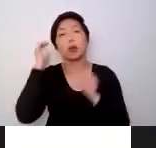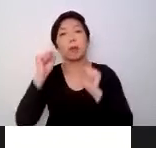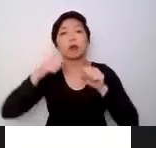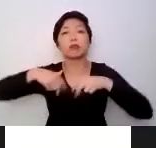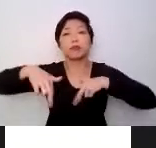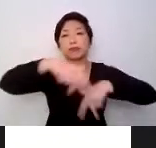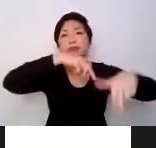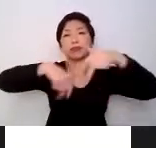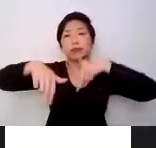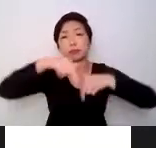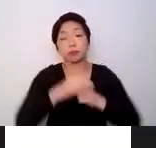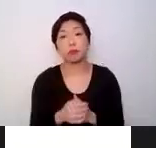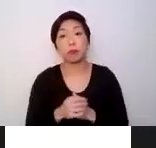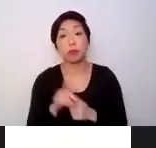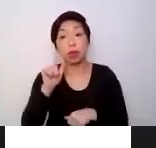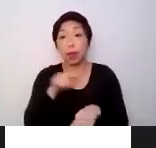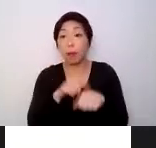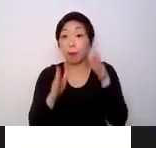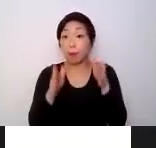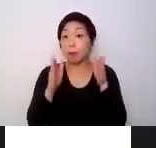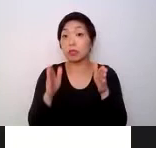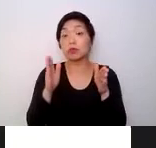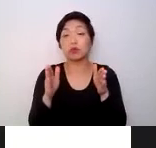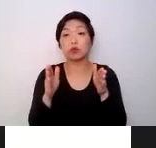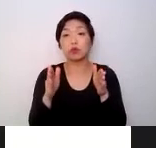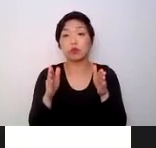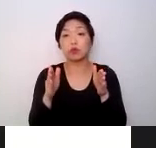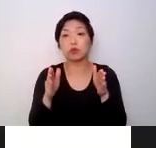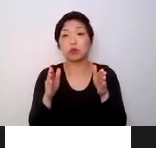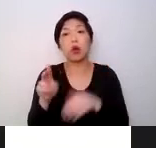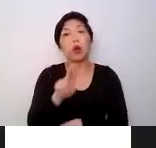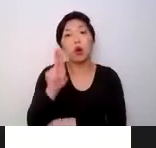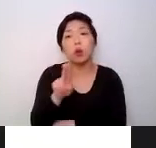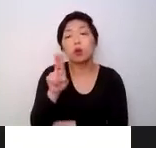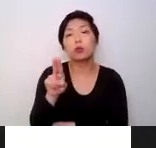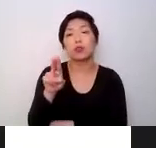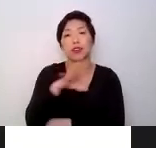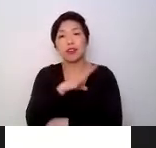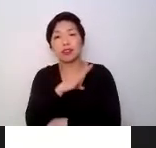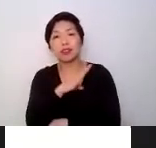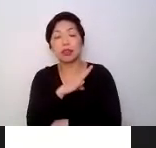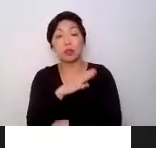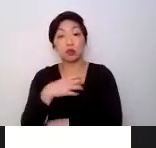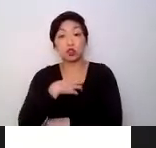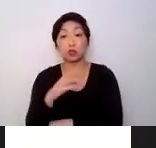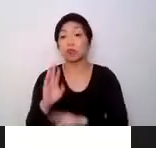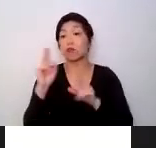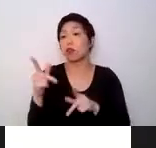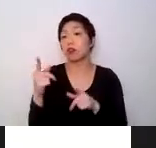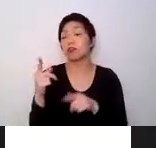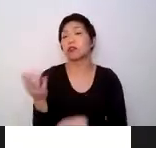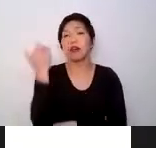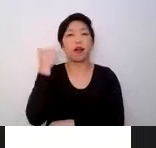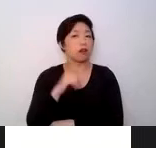é uma época que passa-se a utilizar esse urbano que não era utilizado anteriormente, já que tudo